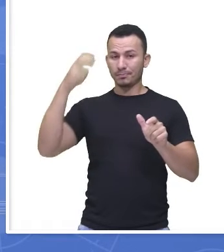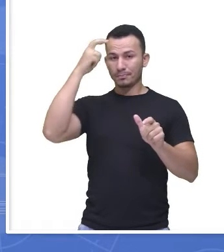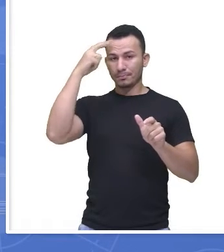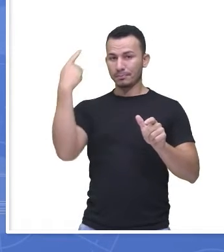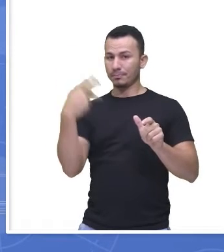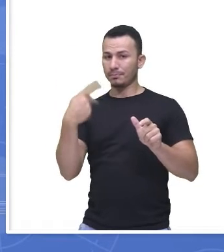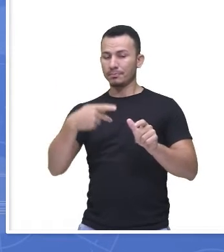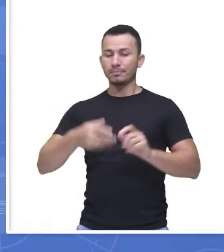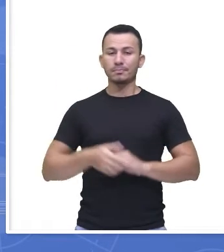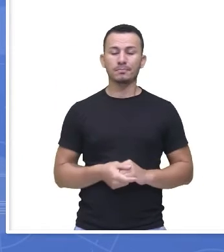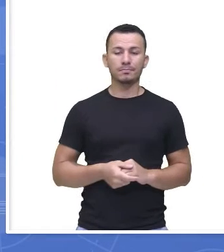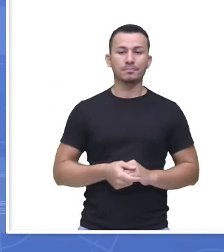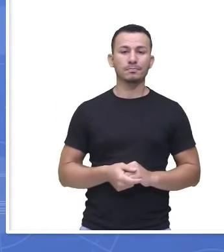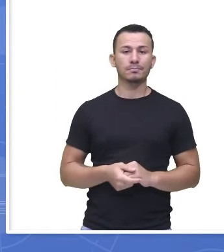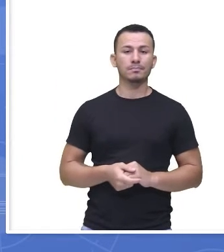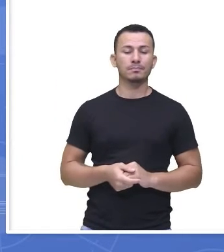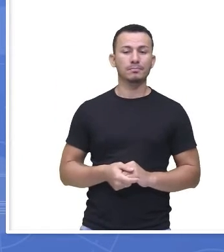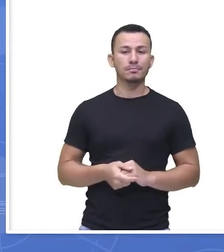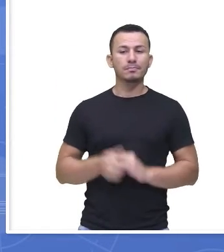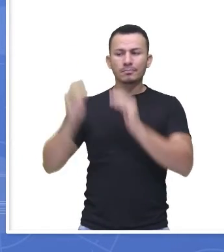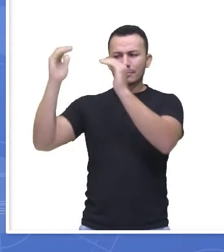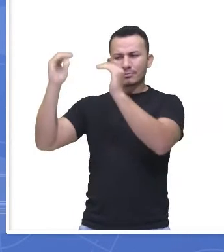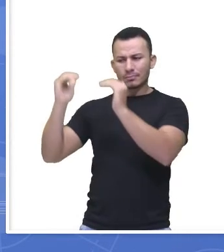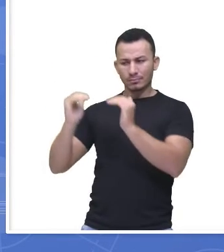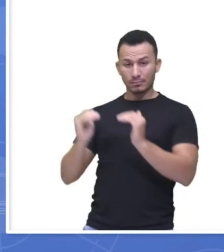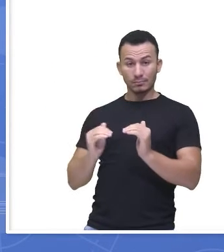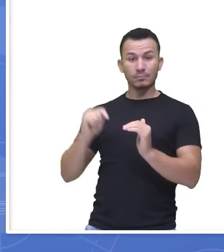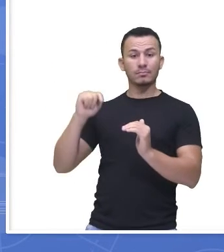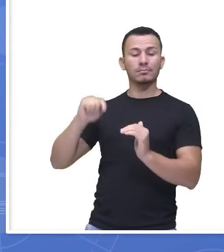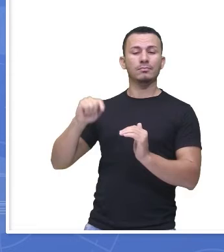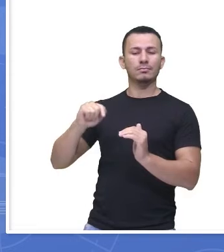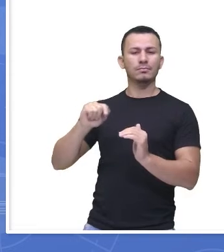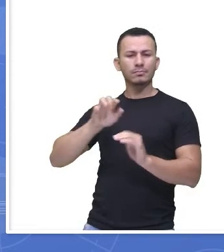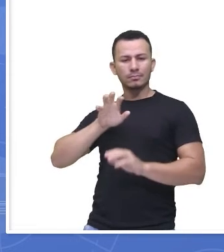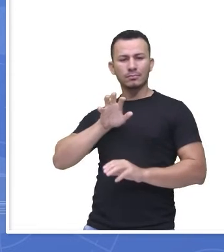agora, descendo mais um pouco, nós vamos para a região